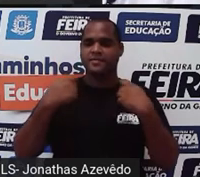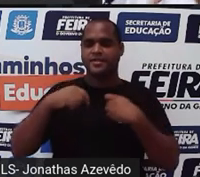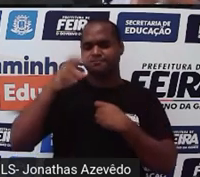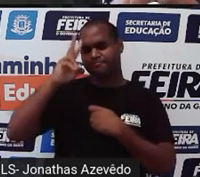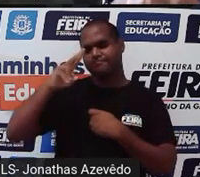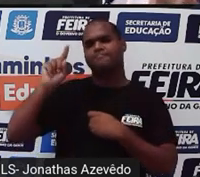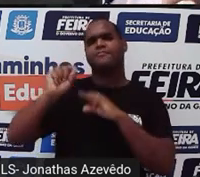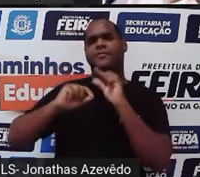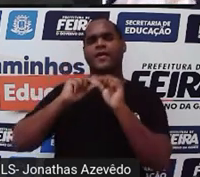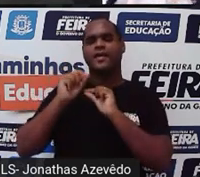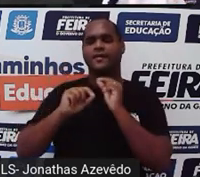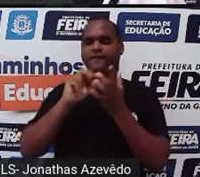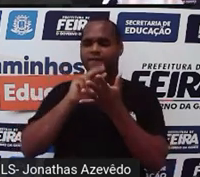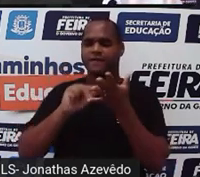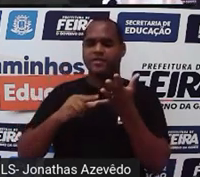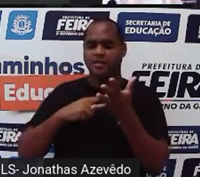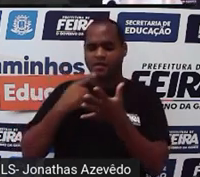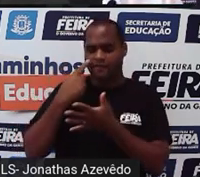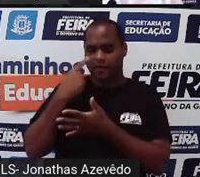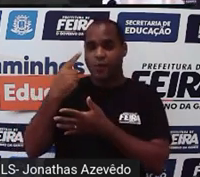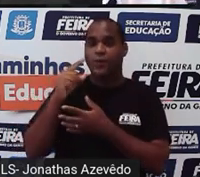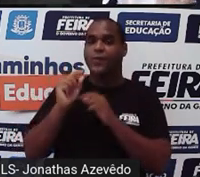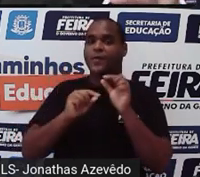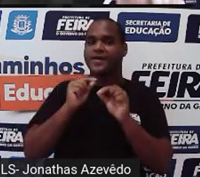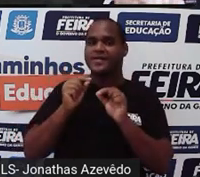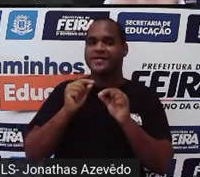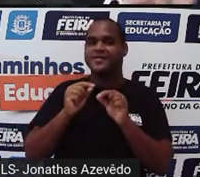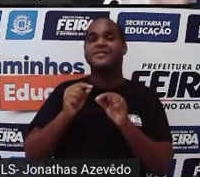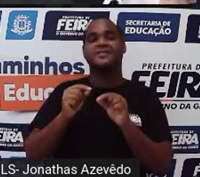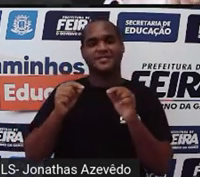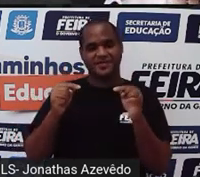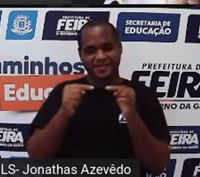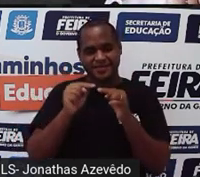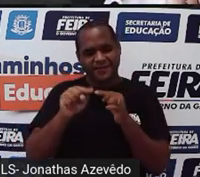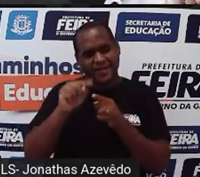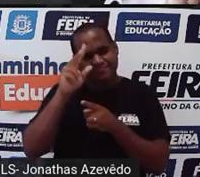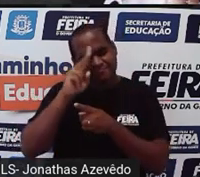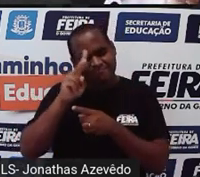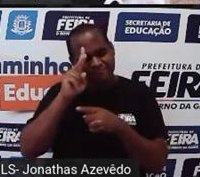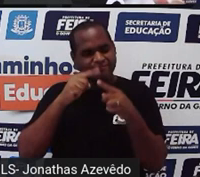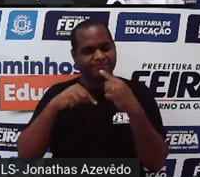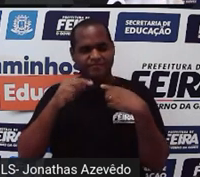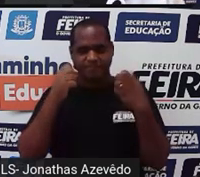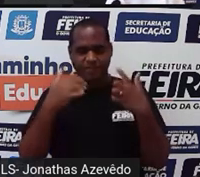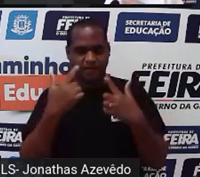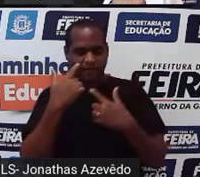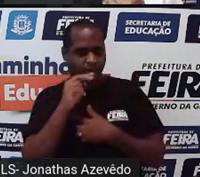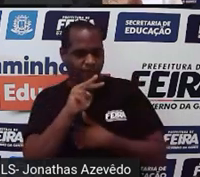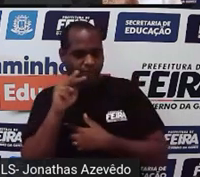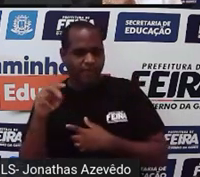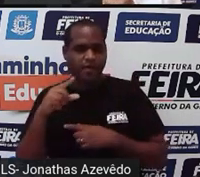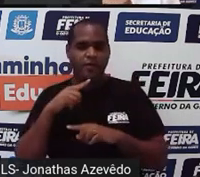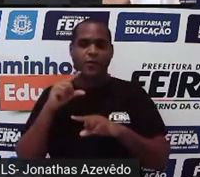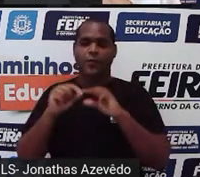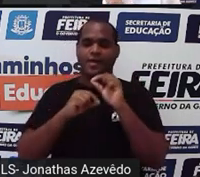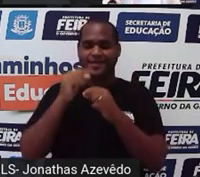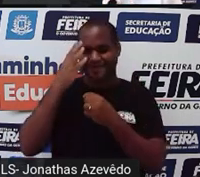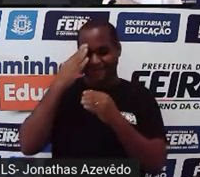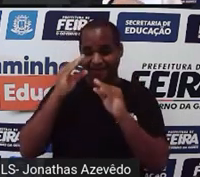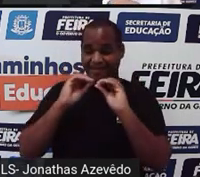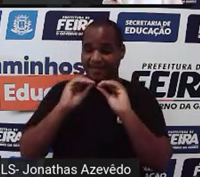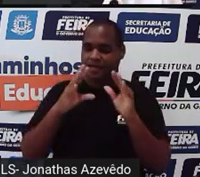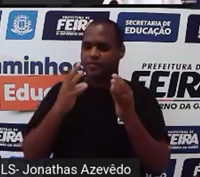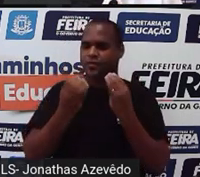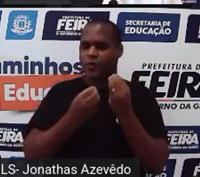lembrar de coisas que você viu aqui e nessas lembranças você vai vendo onde você entendeu